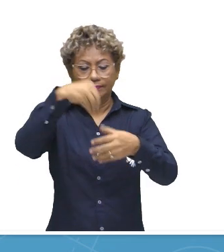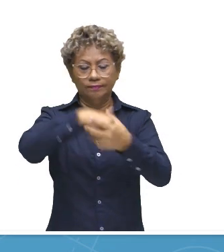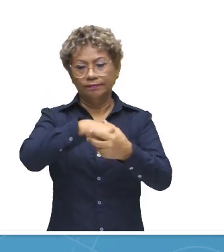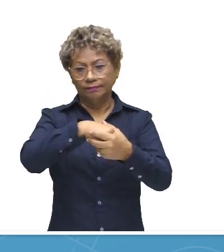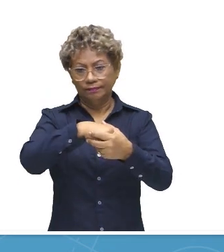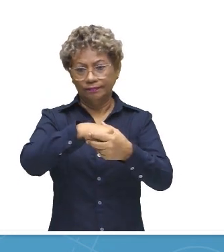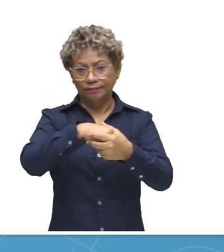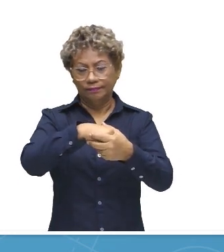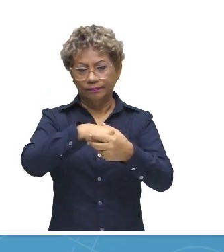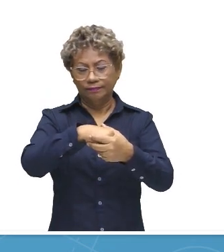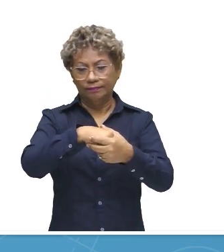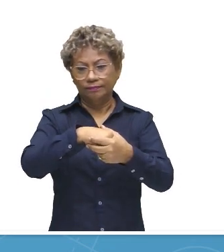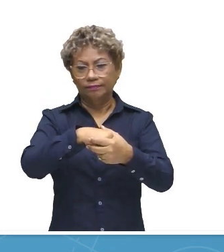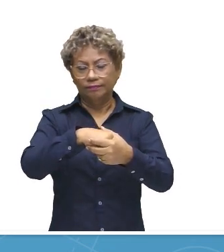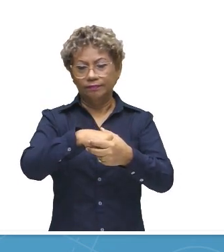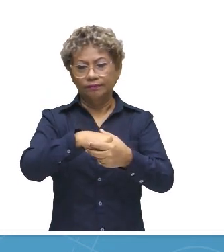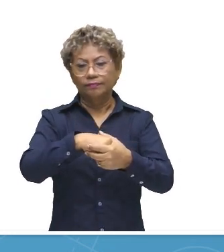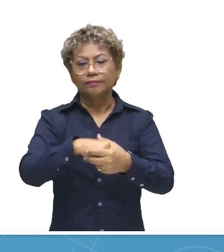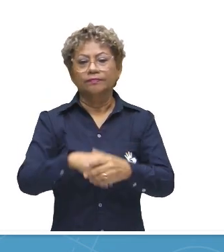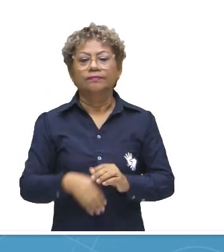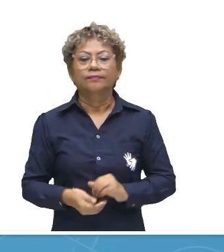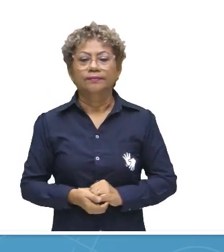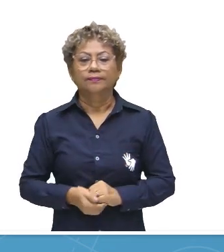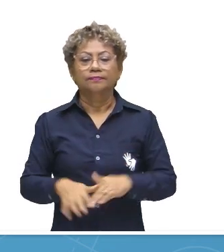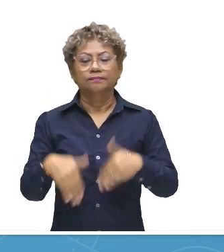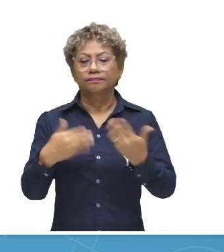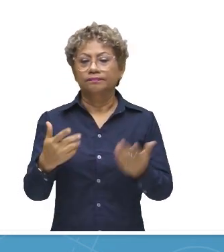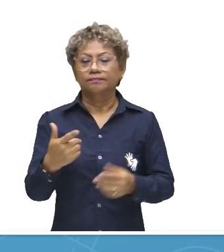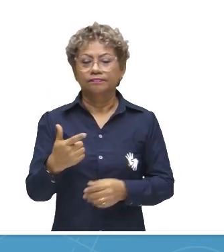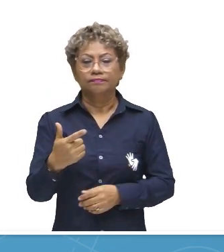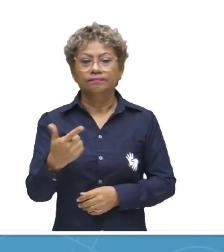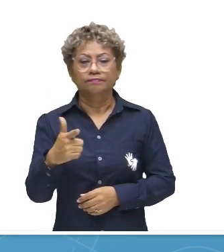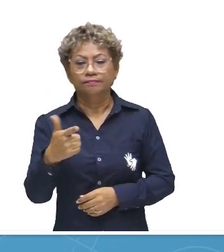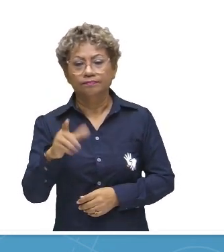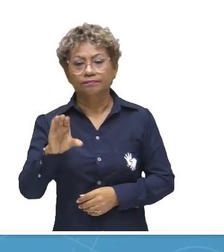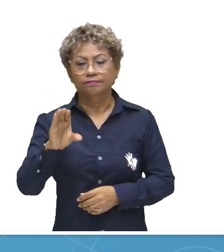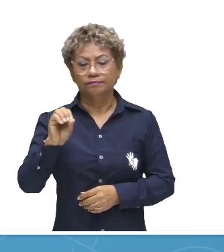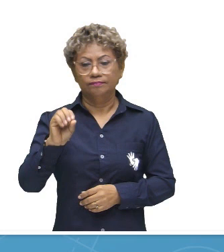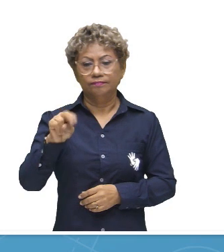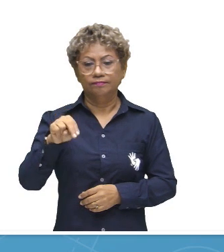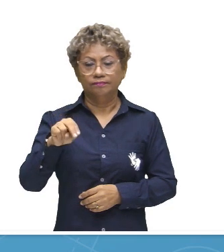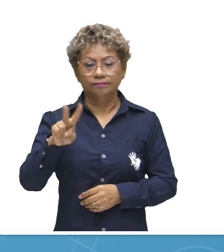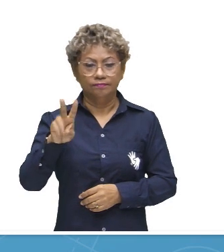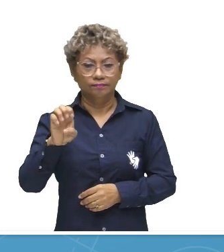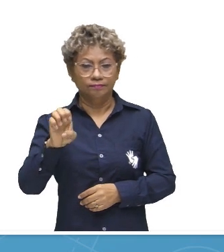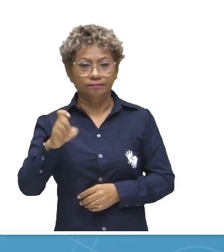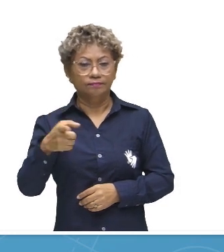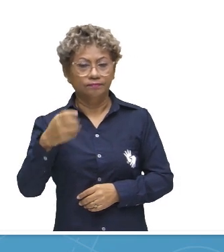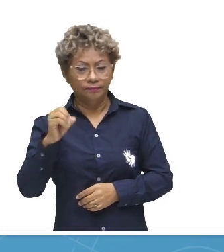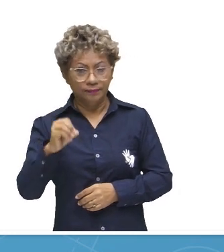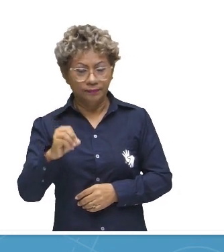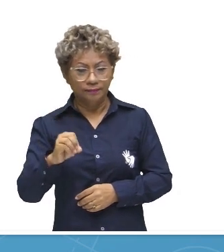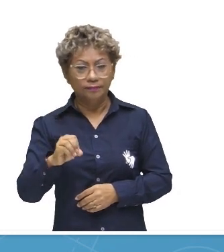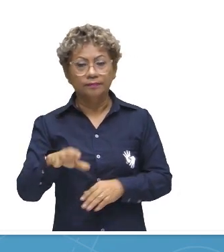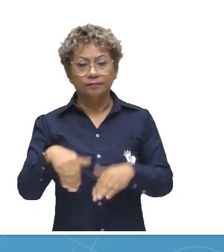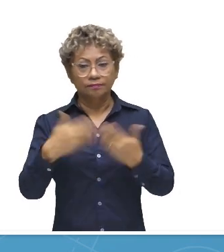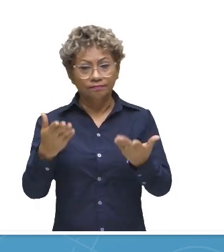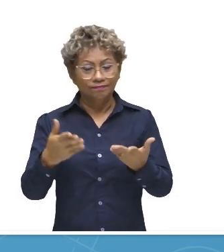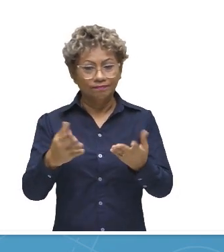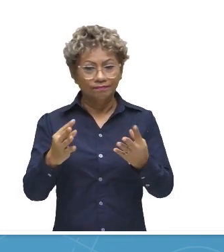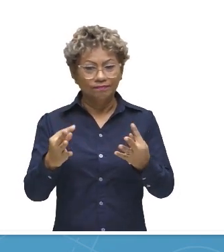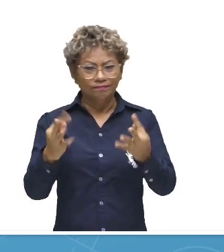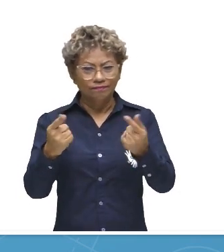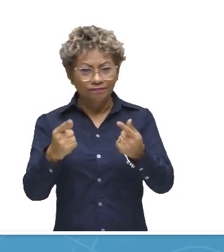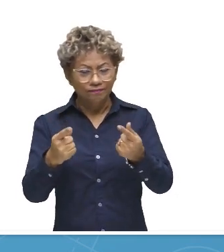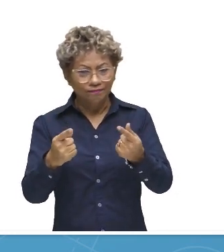polígono. Então, quando ele não é convexo? Quando ele não é convexo, quando nem todos os seus pontos pertencem ao polígono. Então,